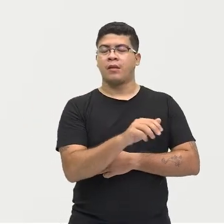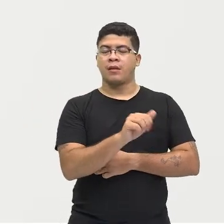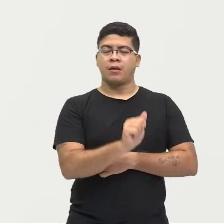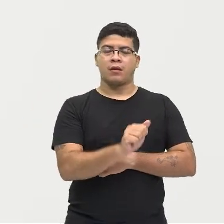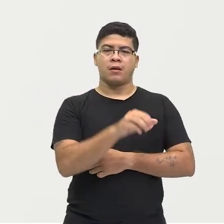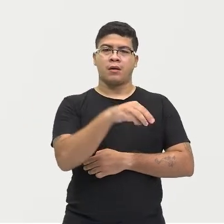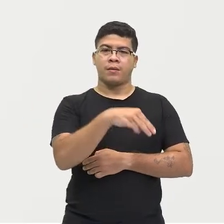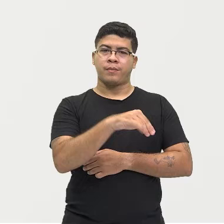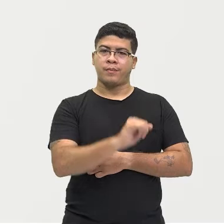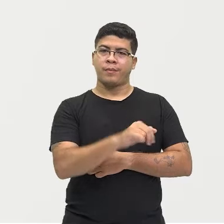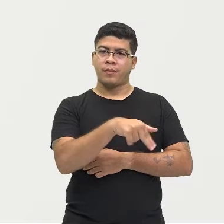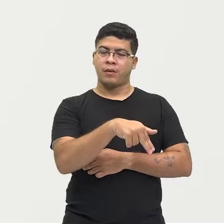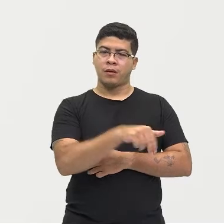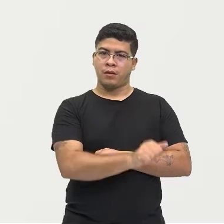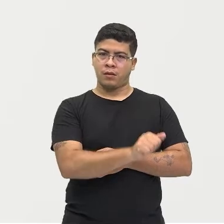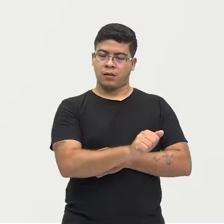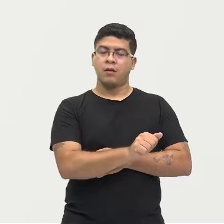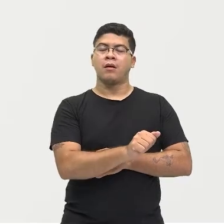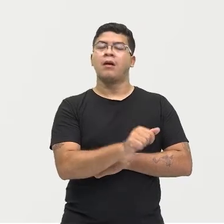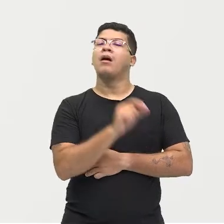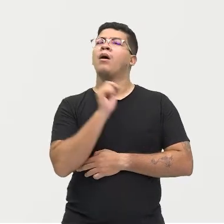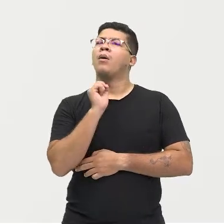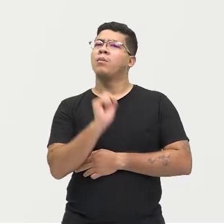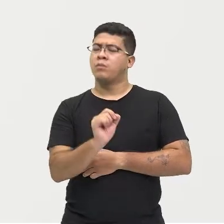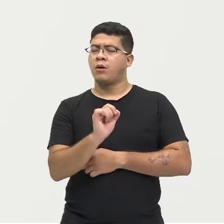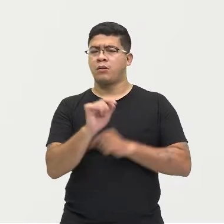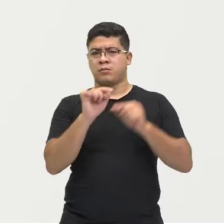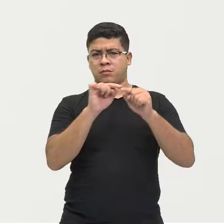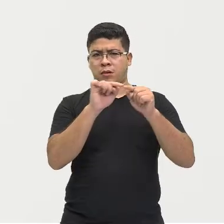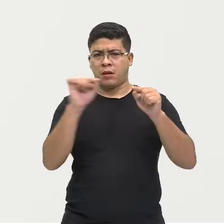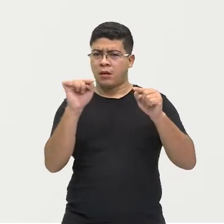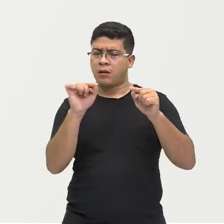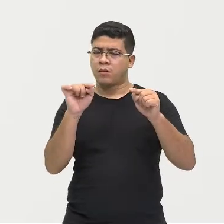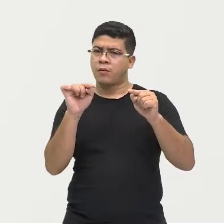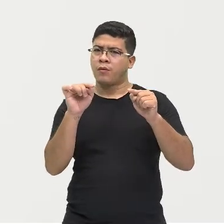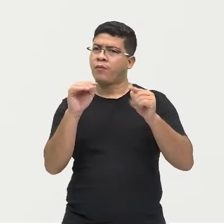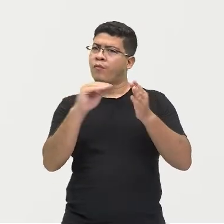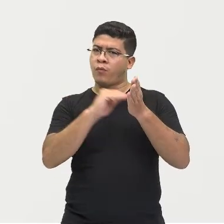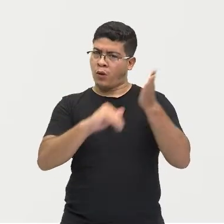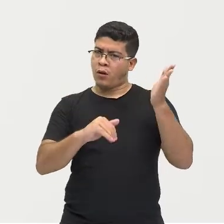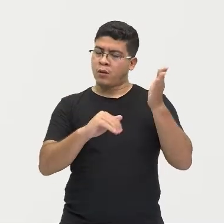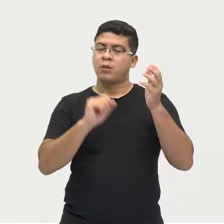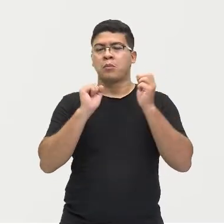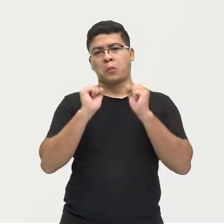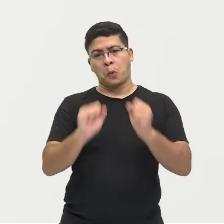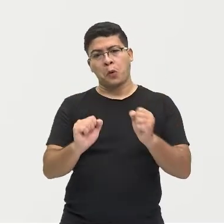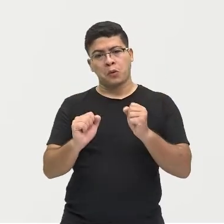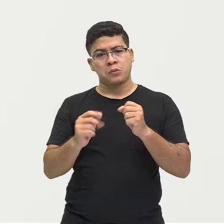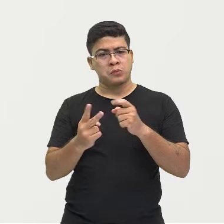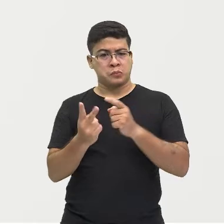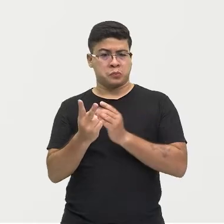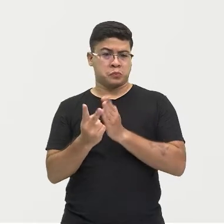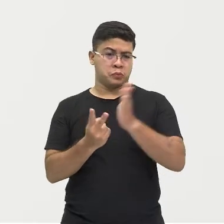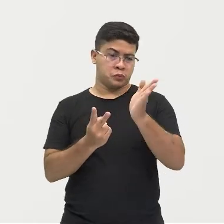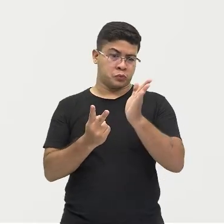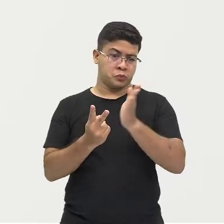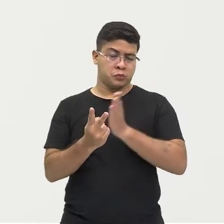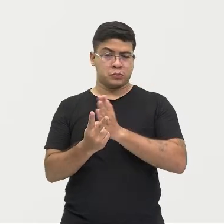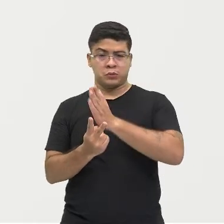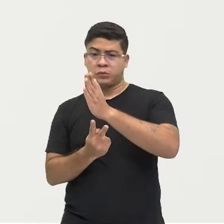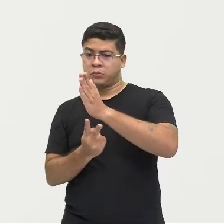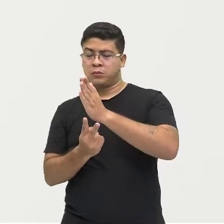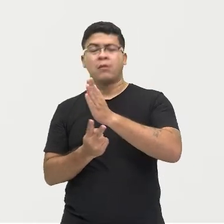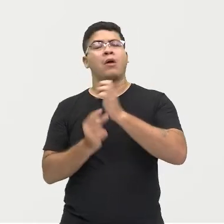palavra amina. Pode ser sem o hífen? Pode fazer. Eu trouxe aqui para vocês com o hífen, separando